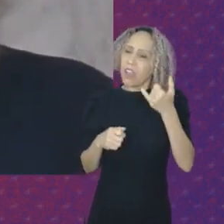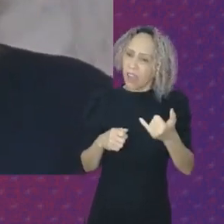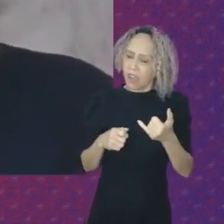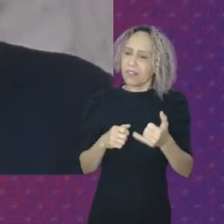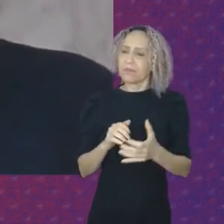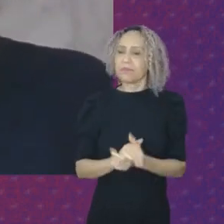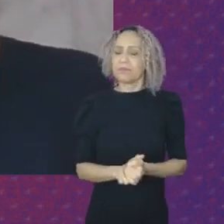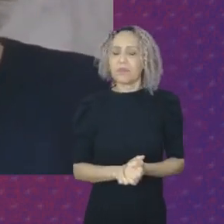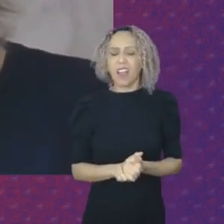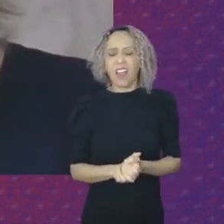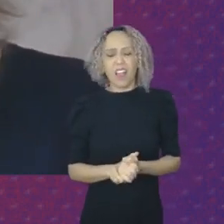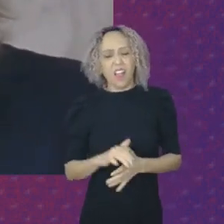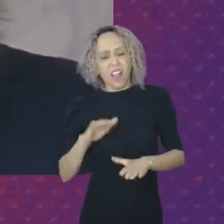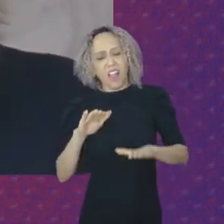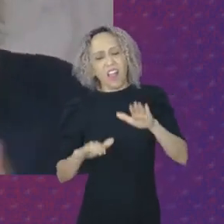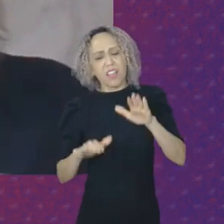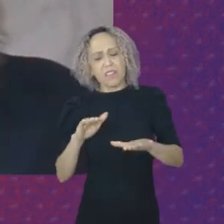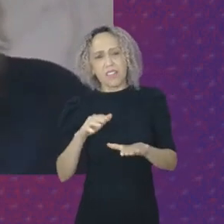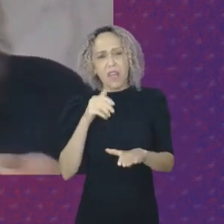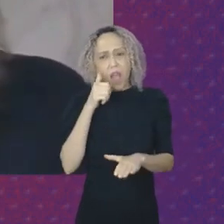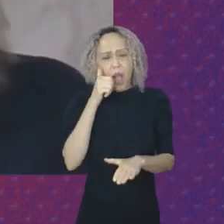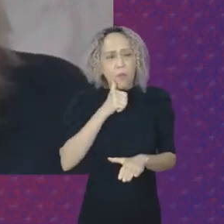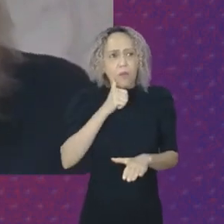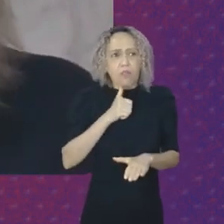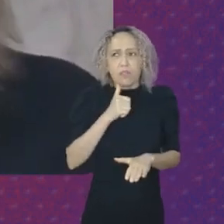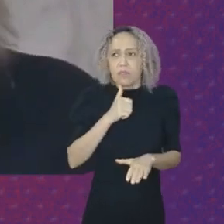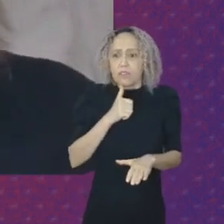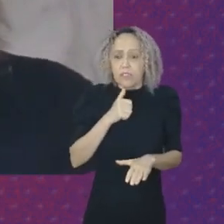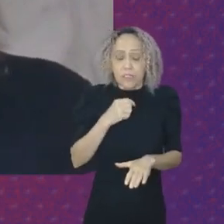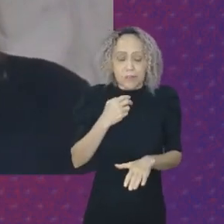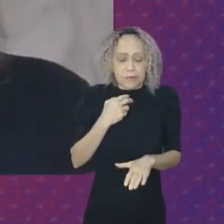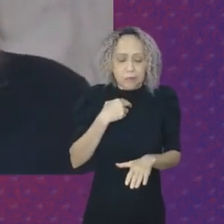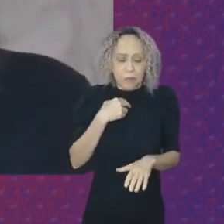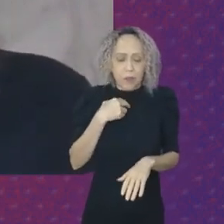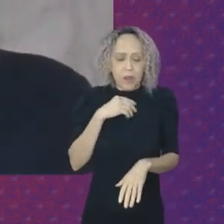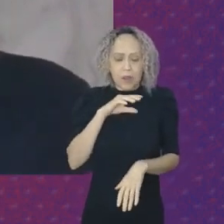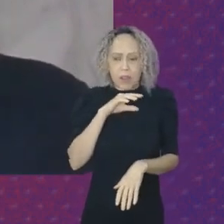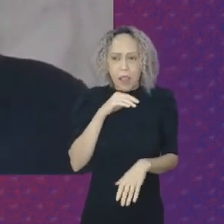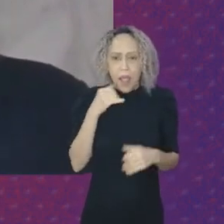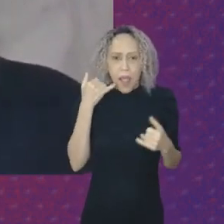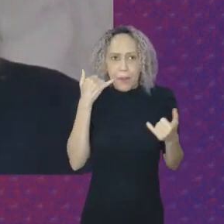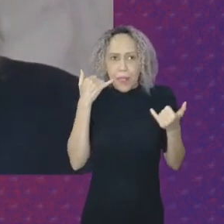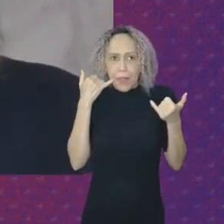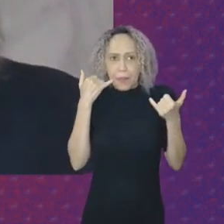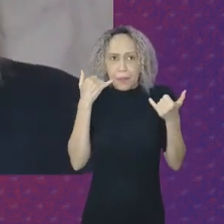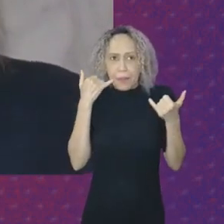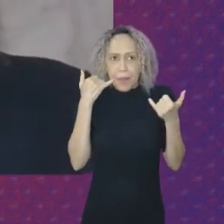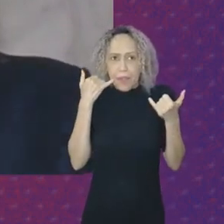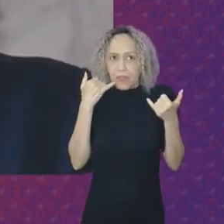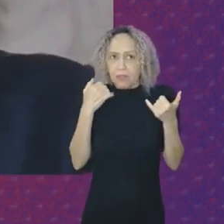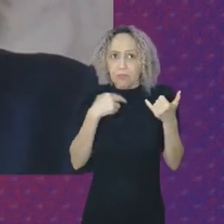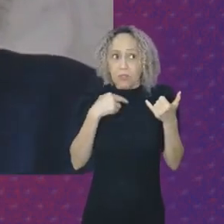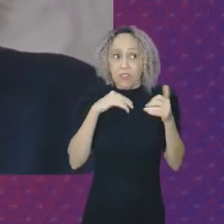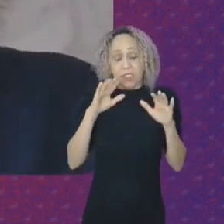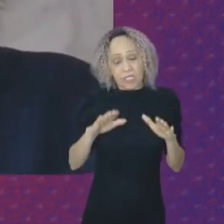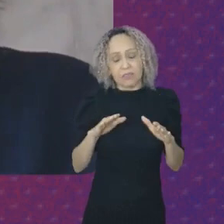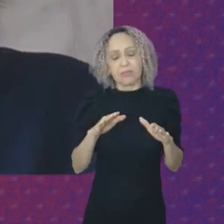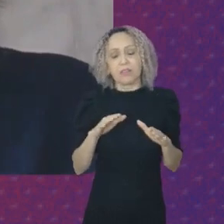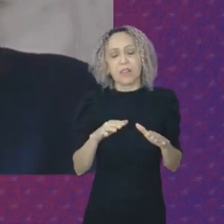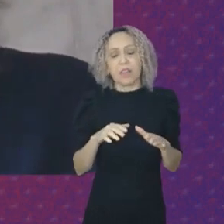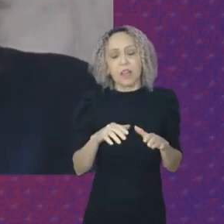Muitas vezes a mulher não pode falar, mas ela pode digitar. Então, é muito importante a divulgação do